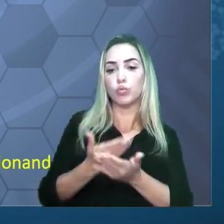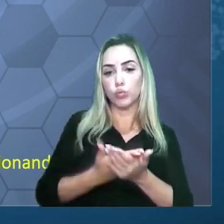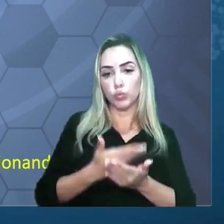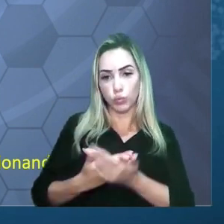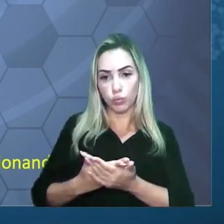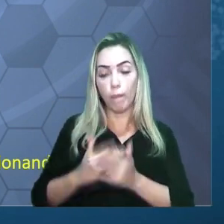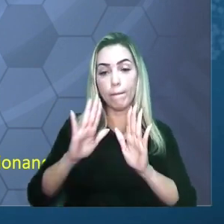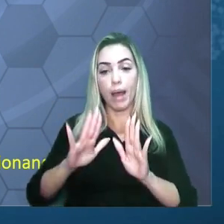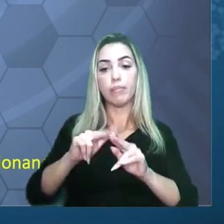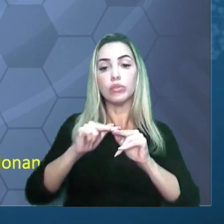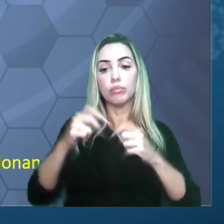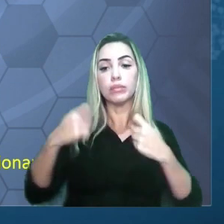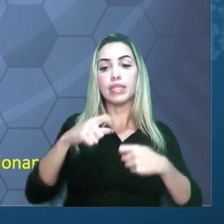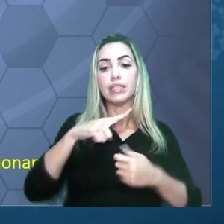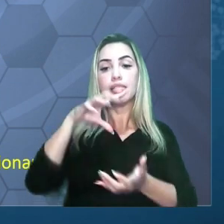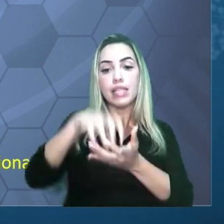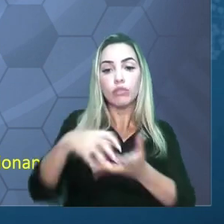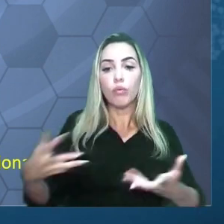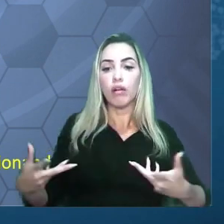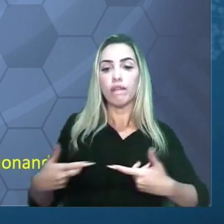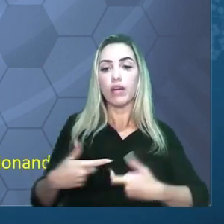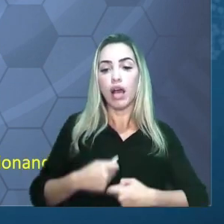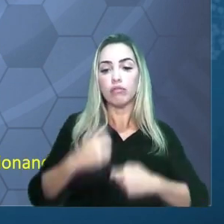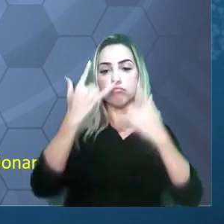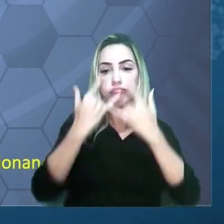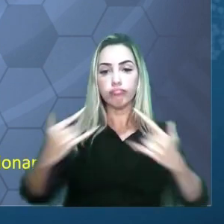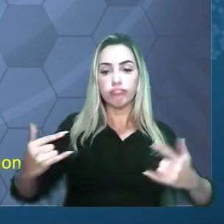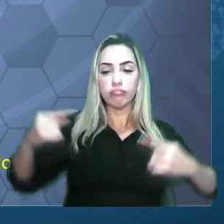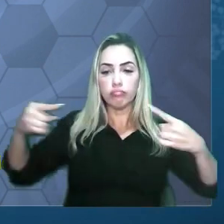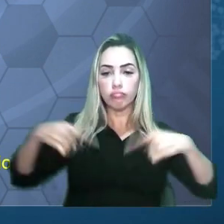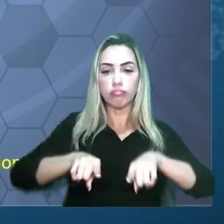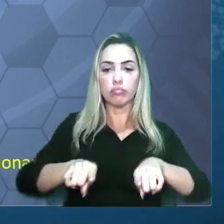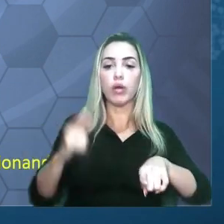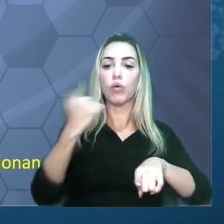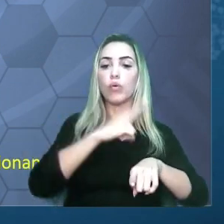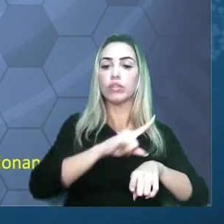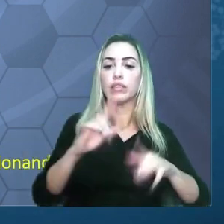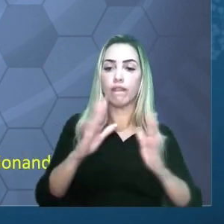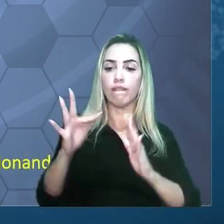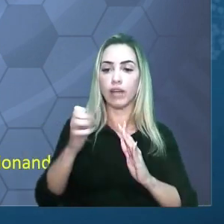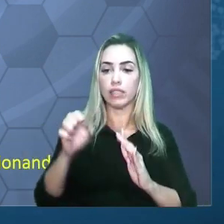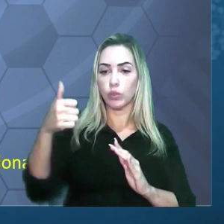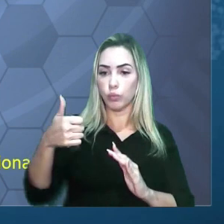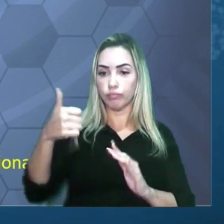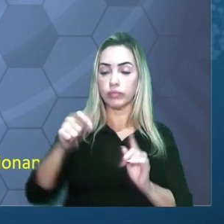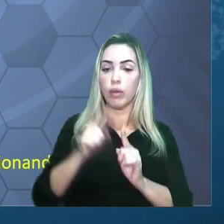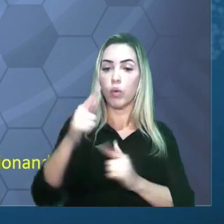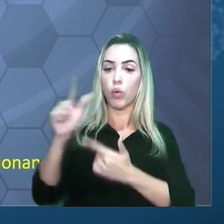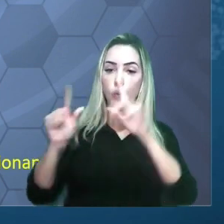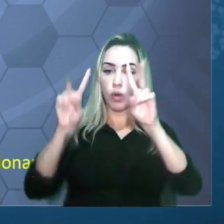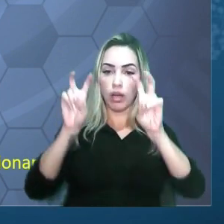temos que ter centros qualificados, atrativos e competitivos para a fase 1, além de outros aspectos.